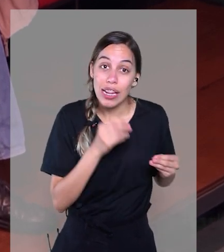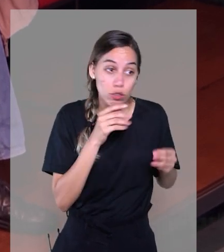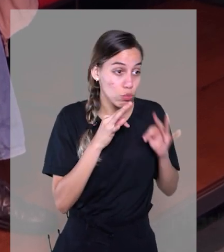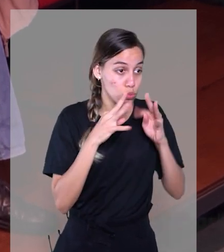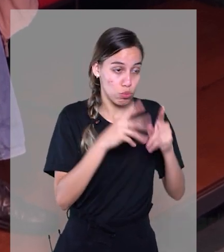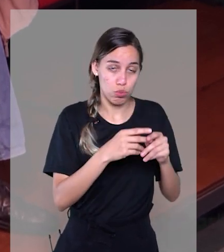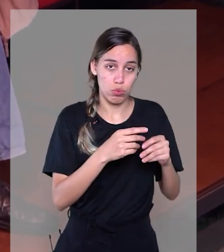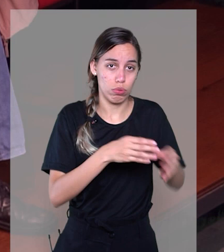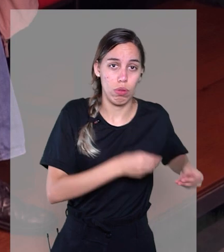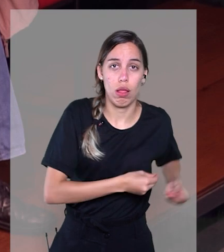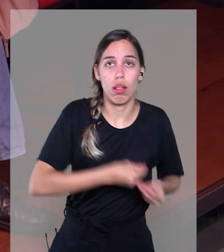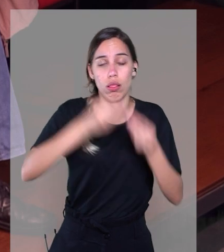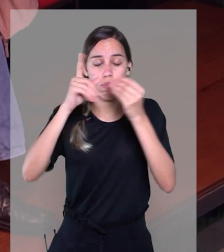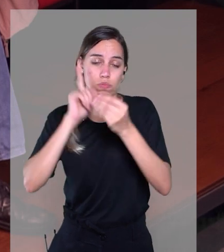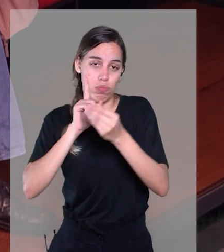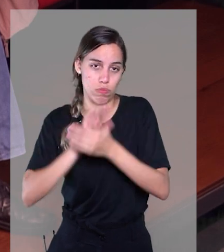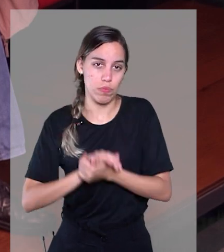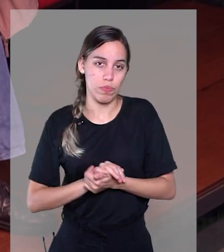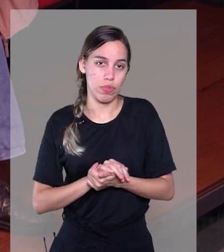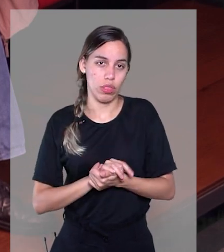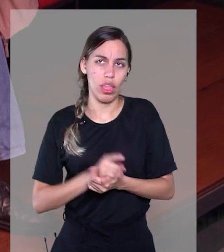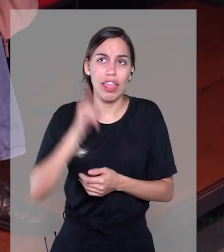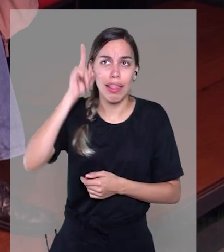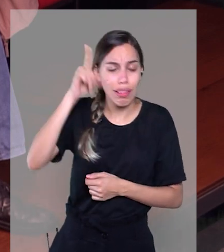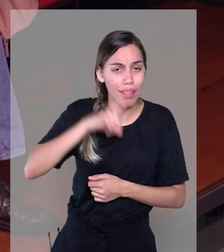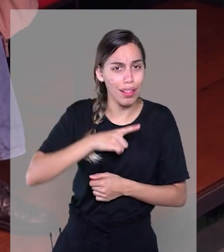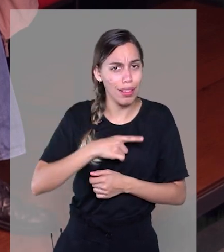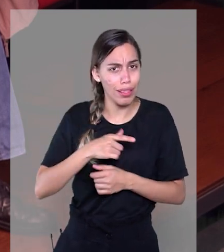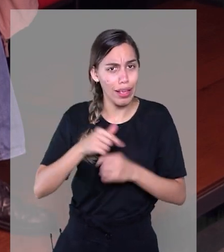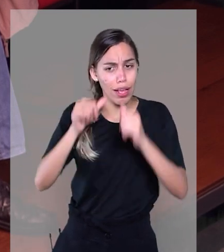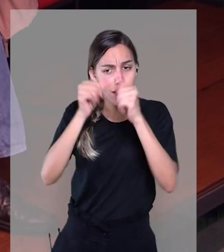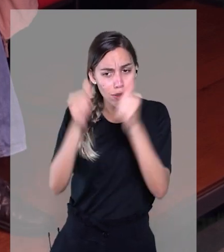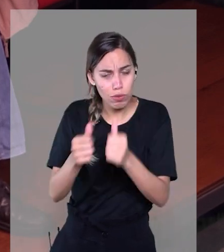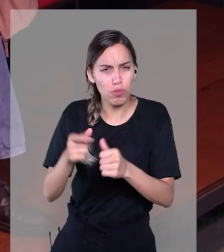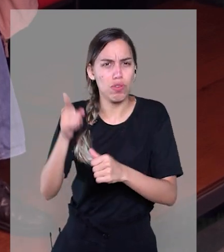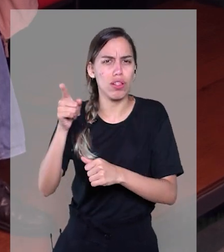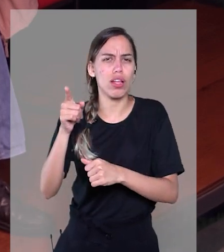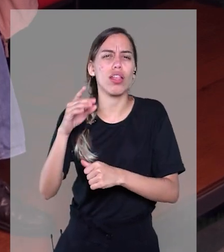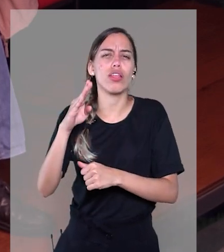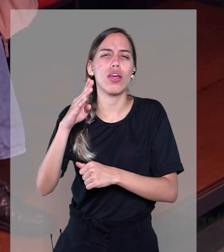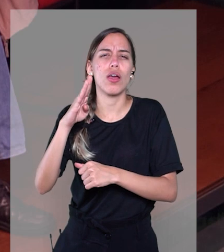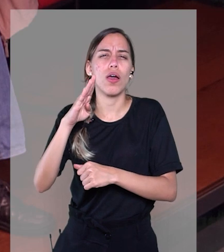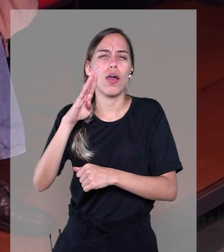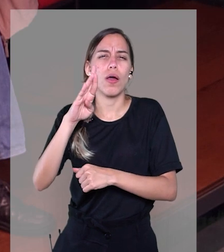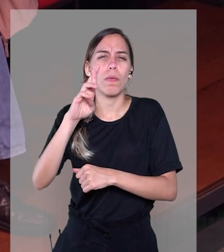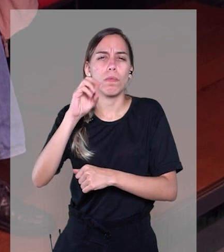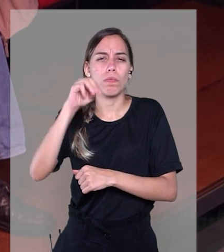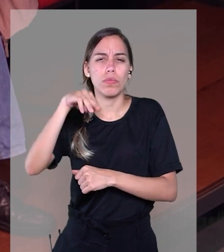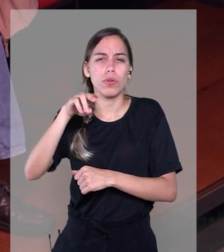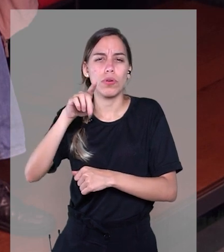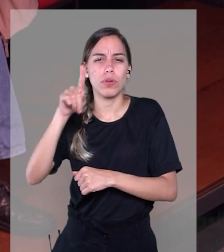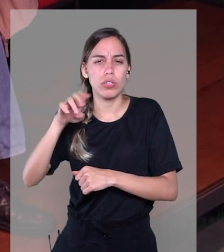daquele do post, tem uma foto lá, e tem essas duas esculturas, que uma de bronze, a única de bronze, tem duas, a